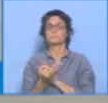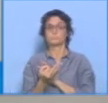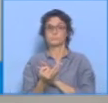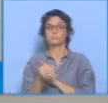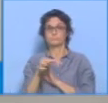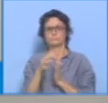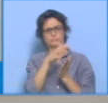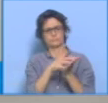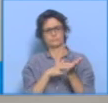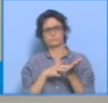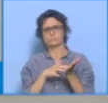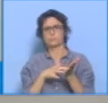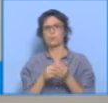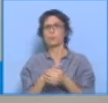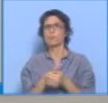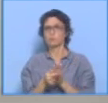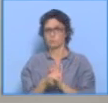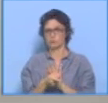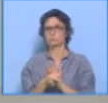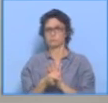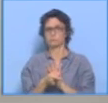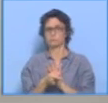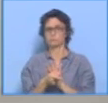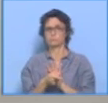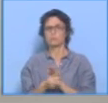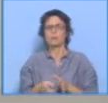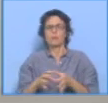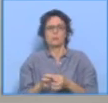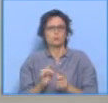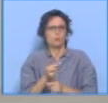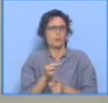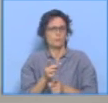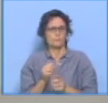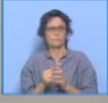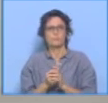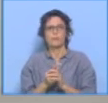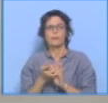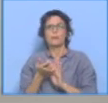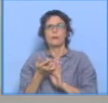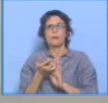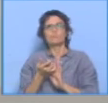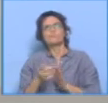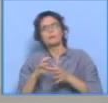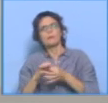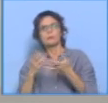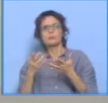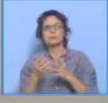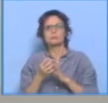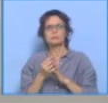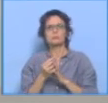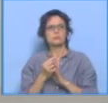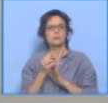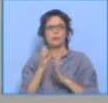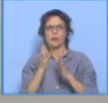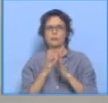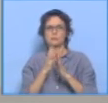a leitura do Evangelho é relacionada por aqueles que escolheram as leituras